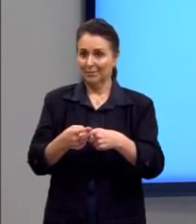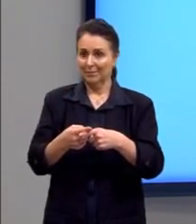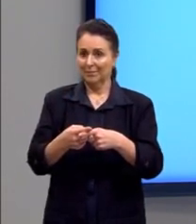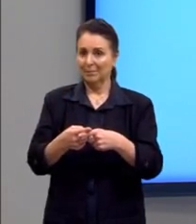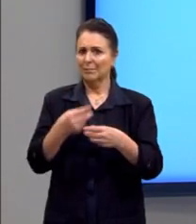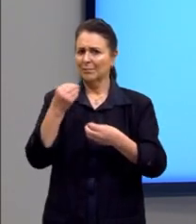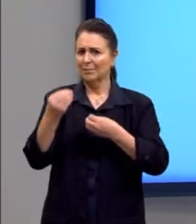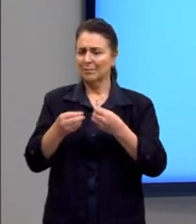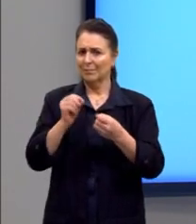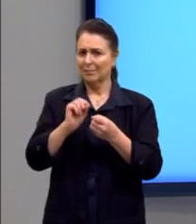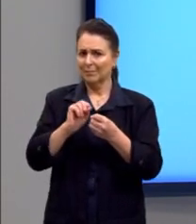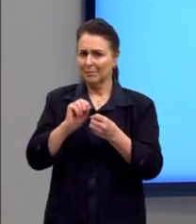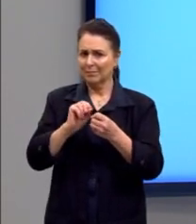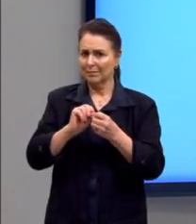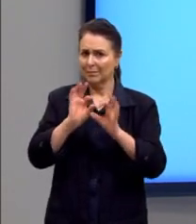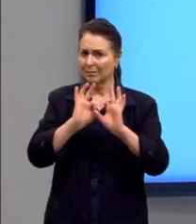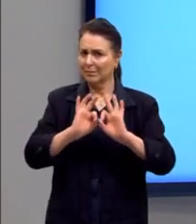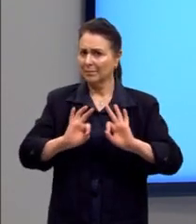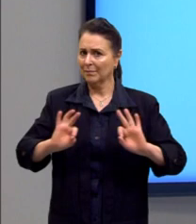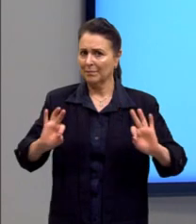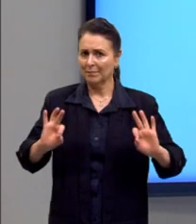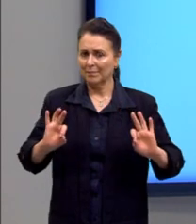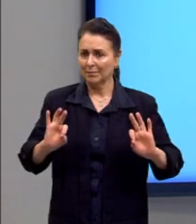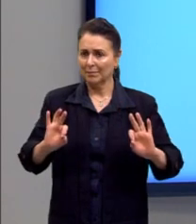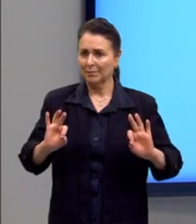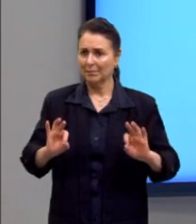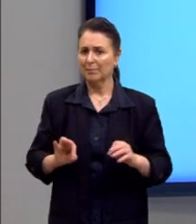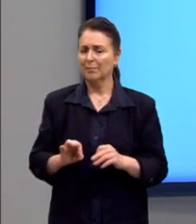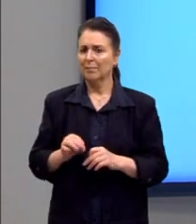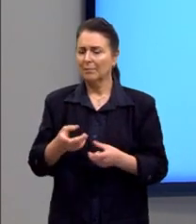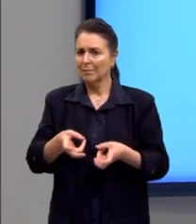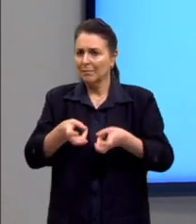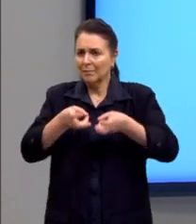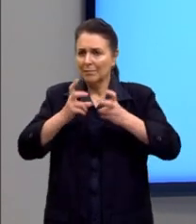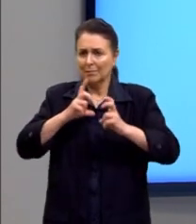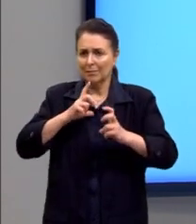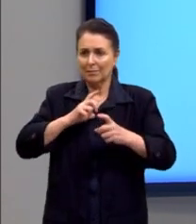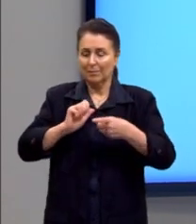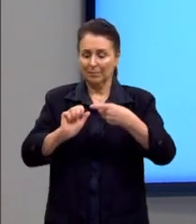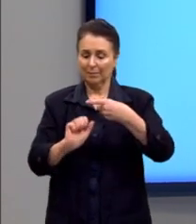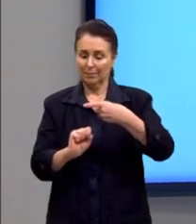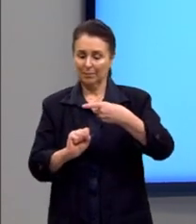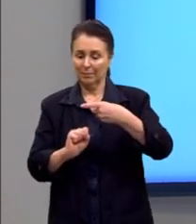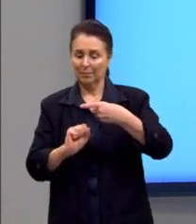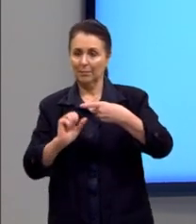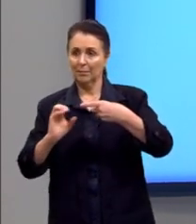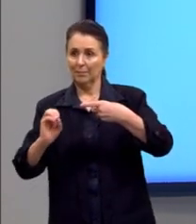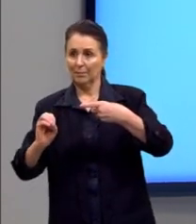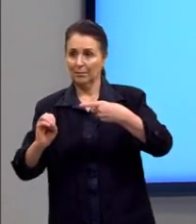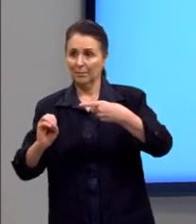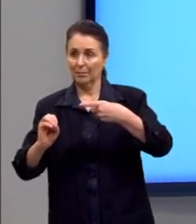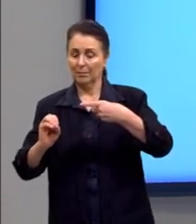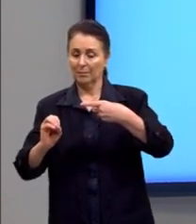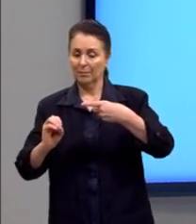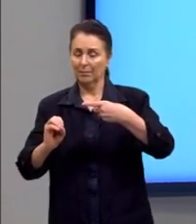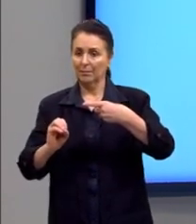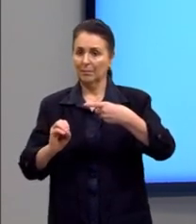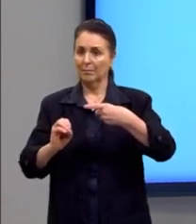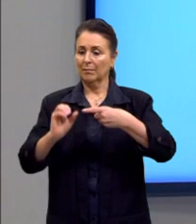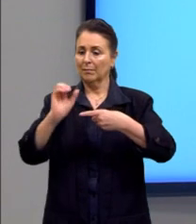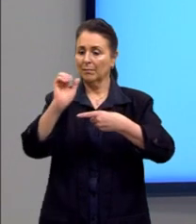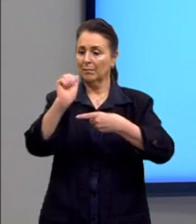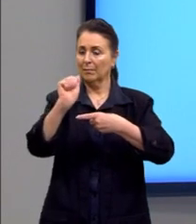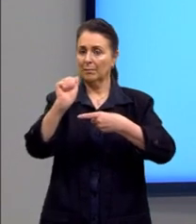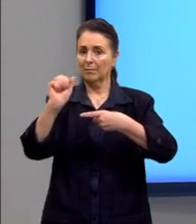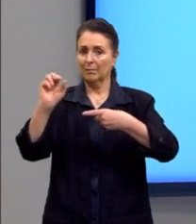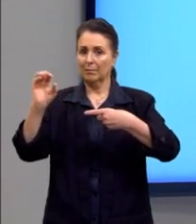como é que eu fiz uma simplificação aqui gente eu vi que eu tinha o a 0 no denominador e tinha o